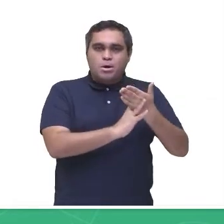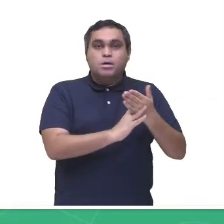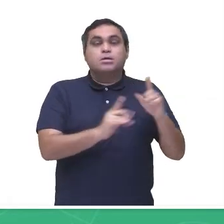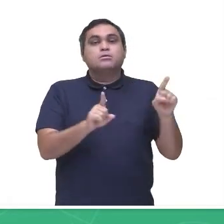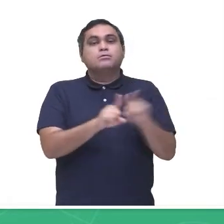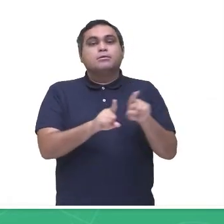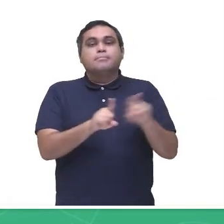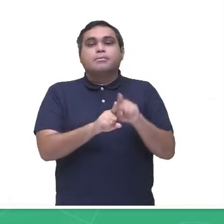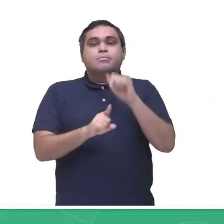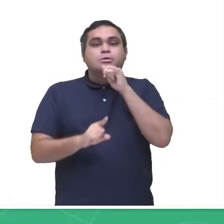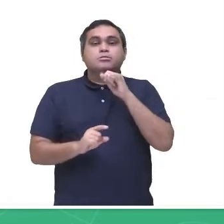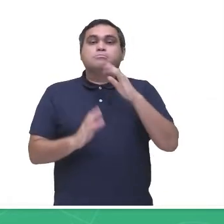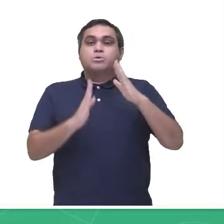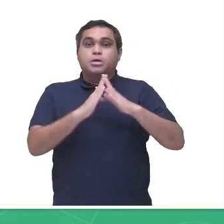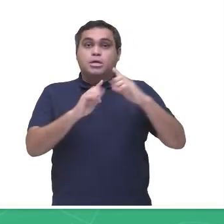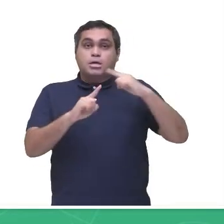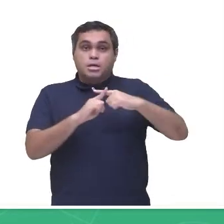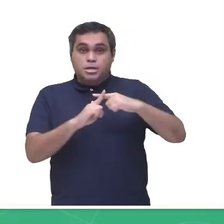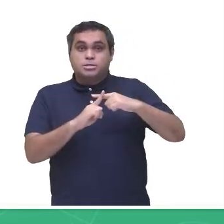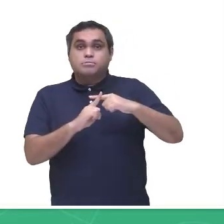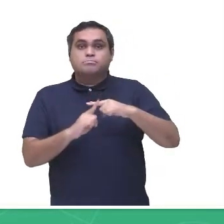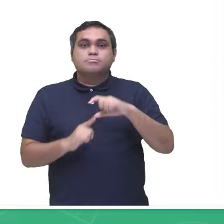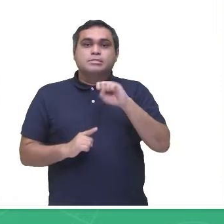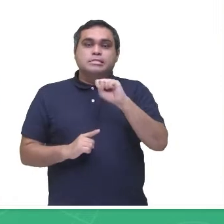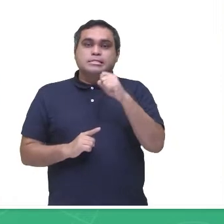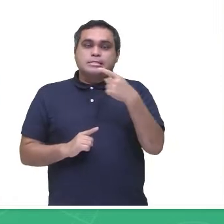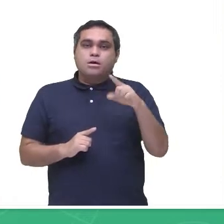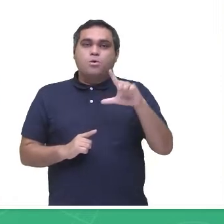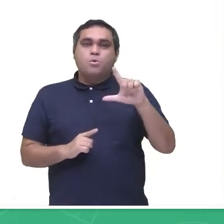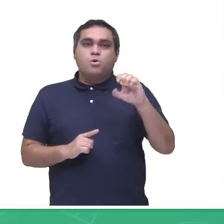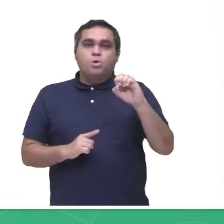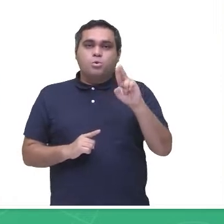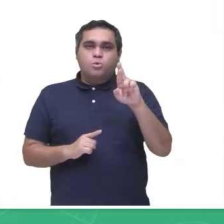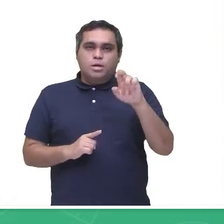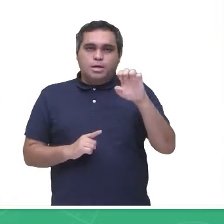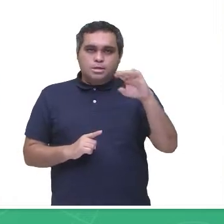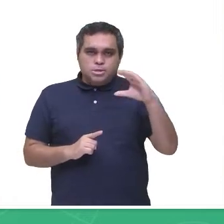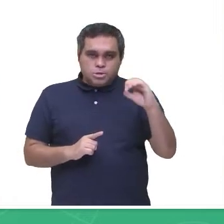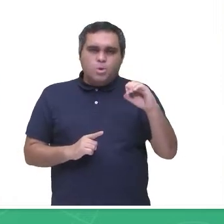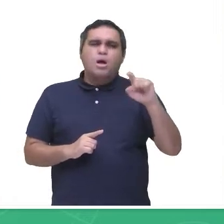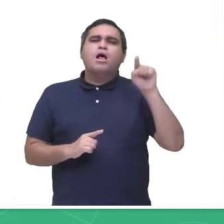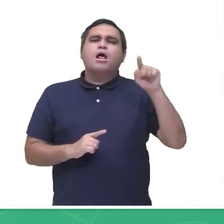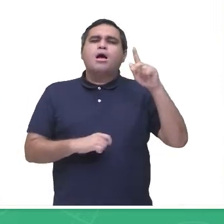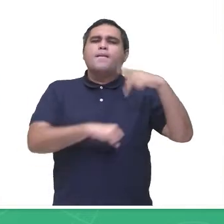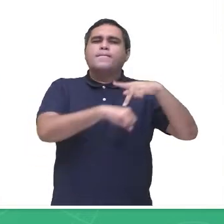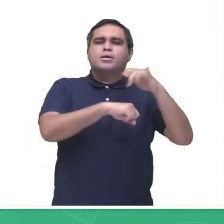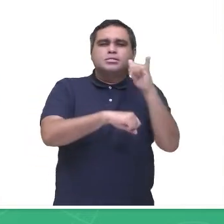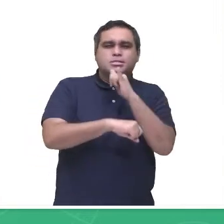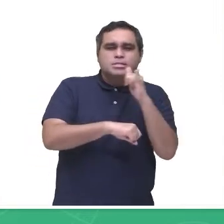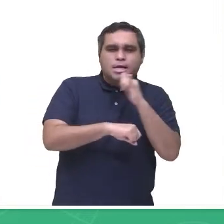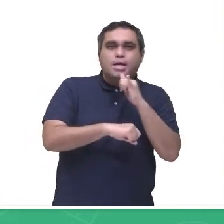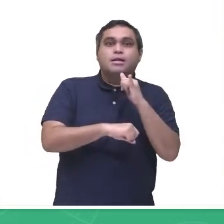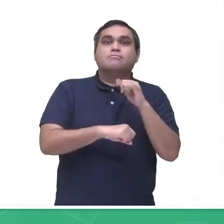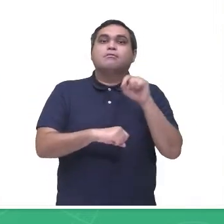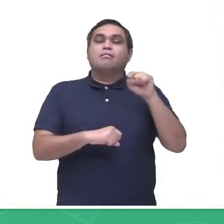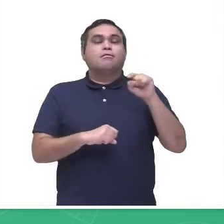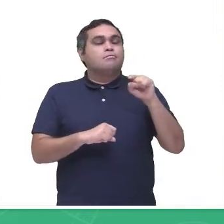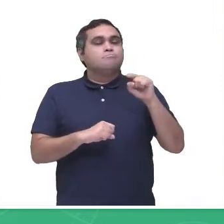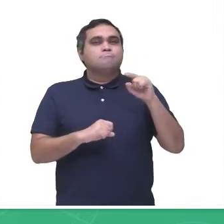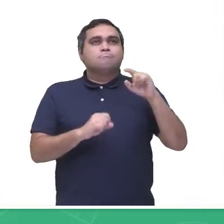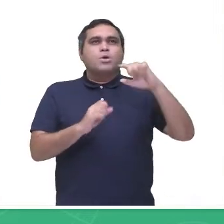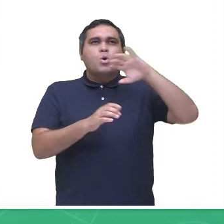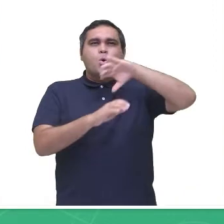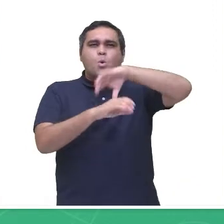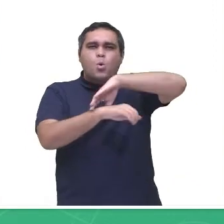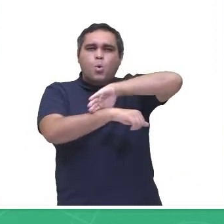de São Lourenço em Turim, na Itália, seu entrelaçar de arcos, talvez inspirado nos exemplos árabes, leva até quase